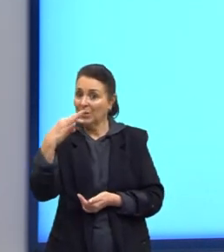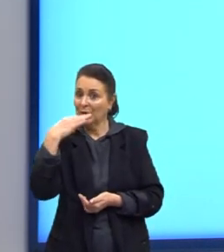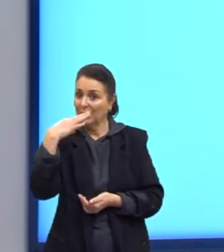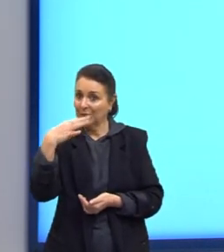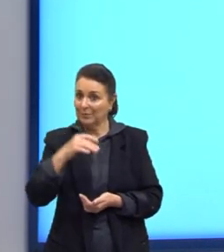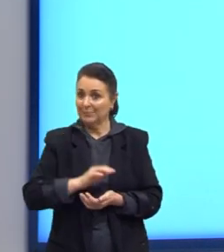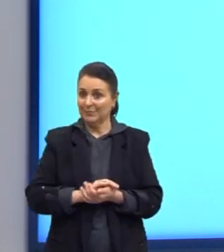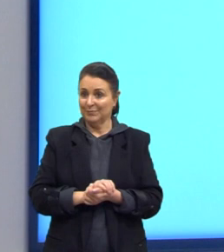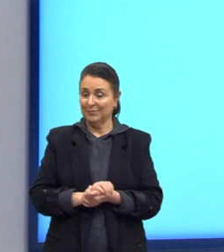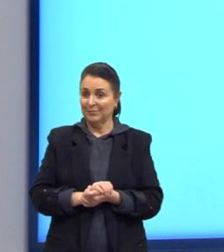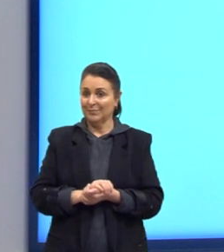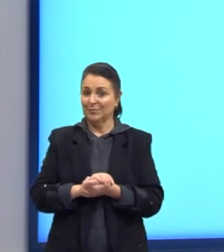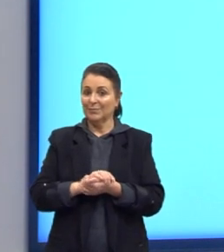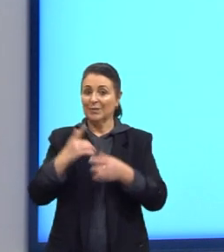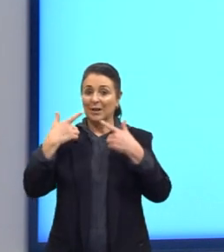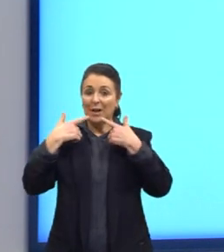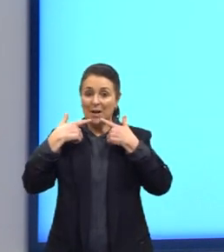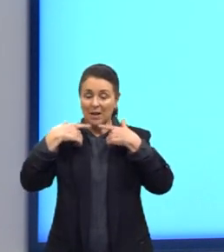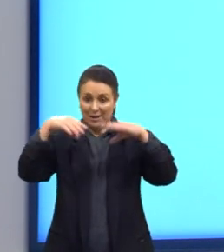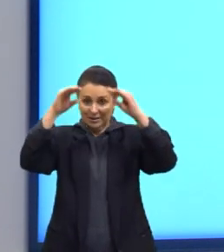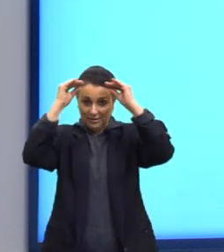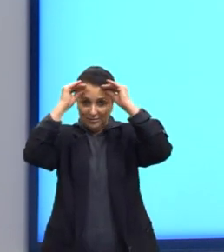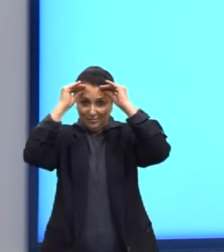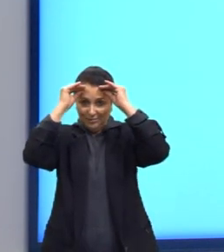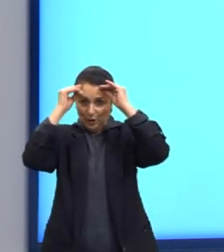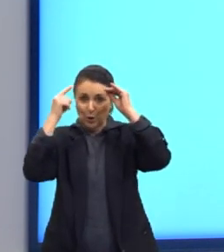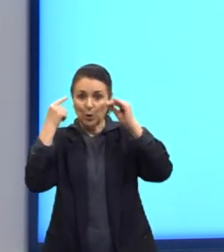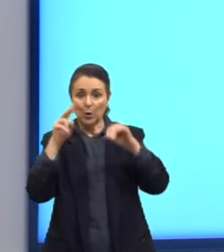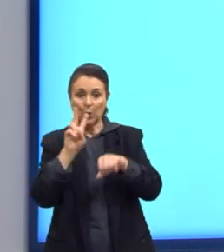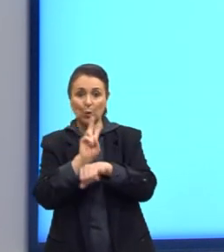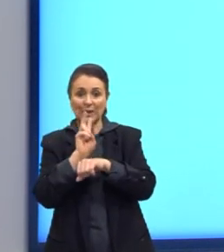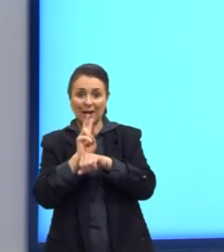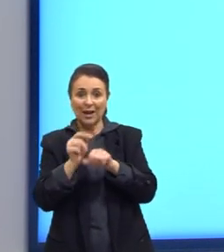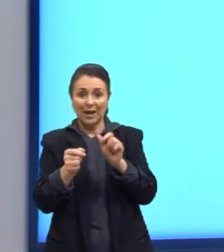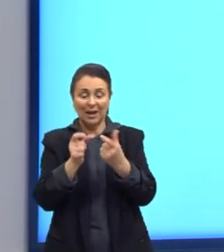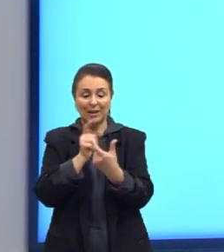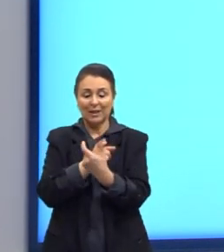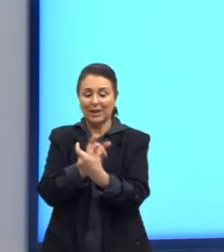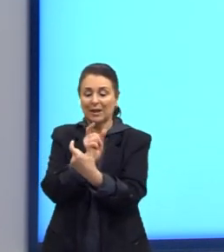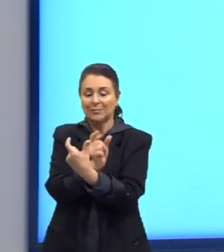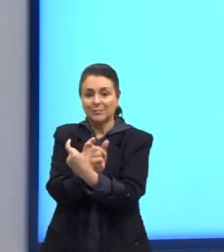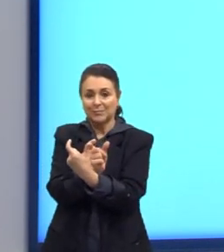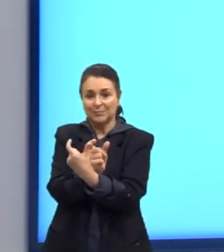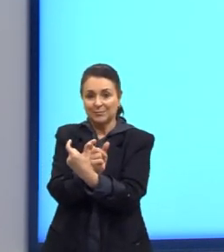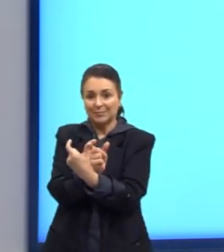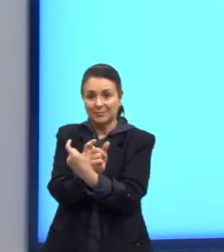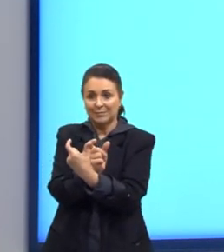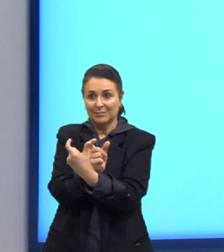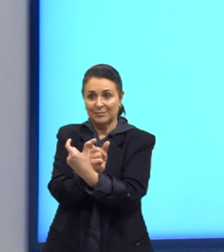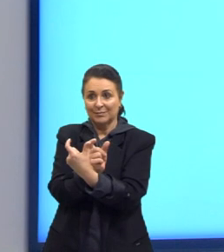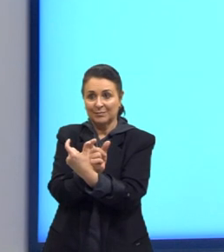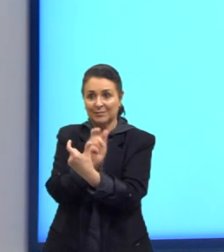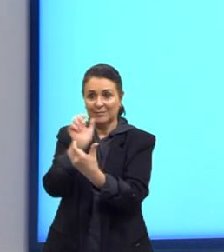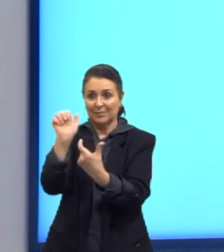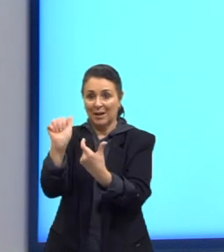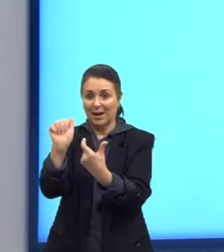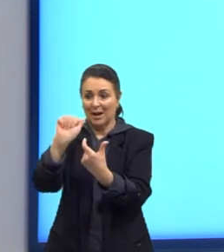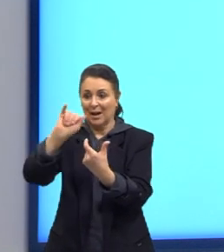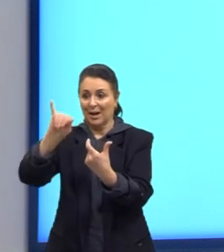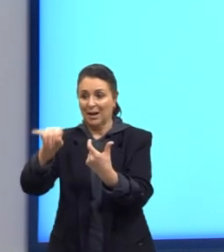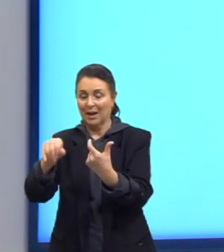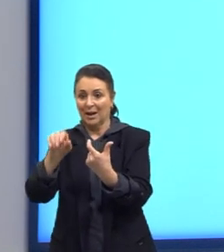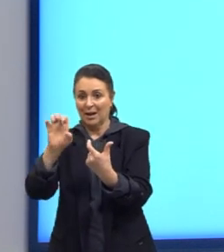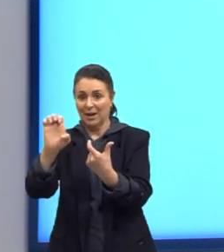cor e lingua ri chama atenção para vocês vocês aqui ó todas as palavras terminadas em a ré